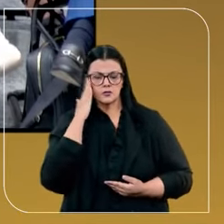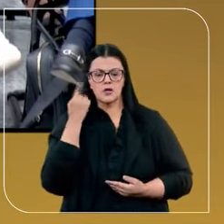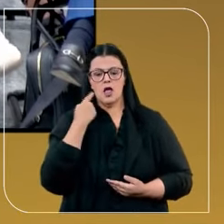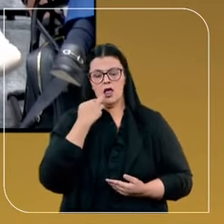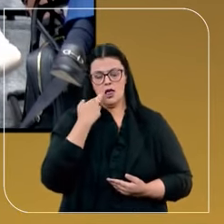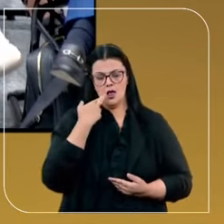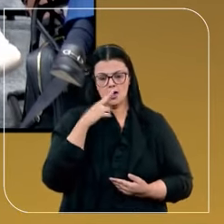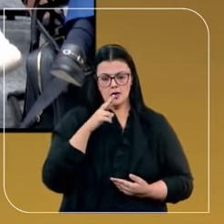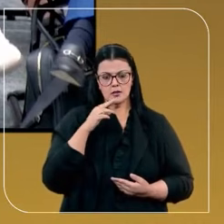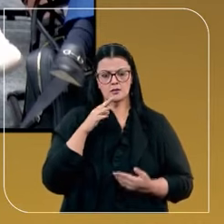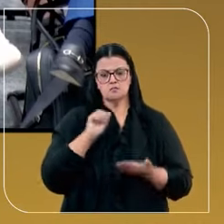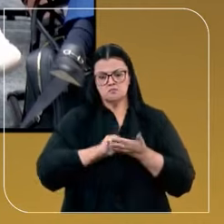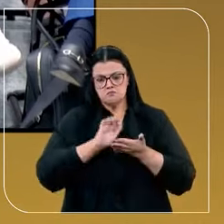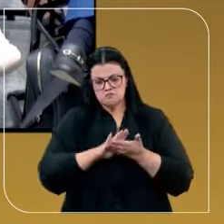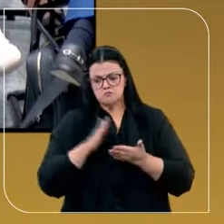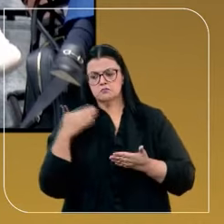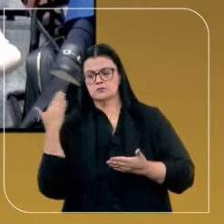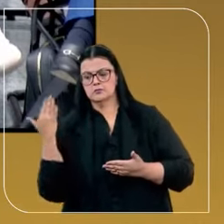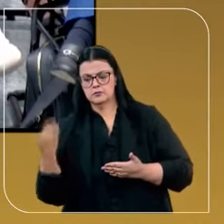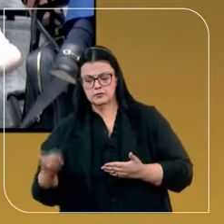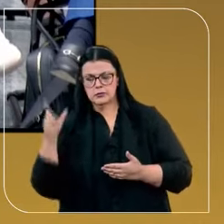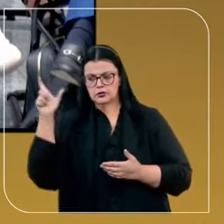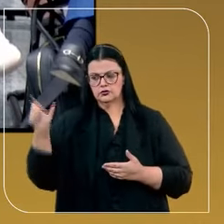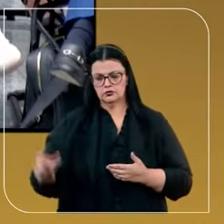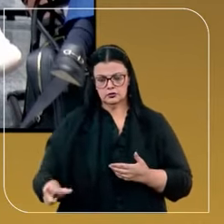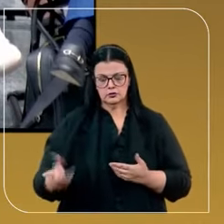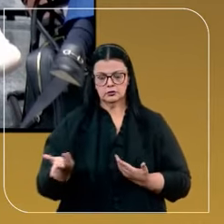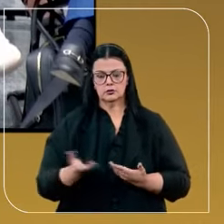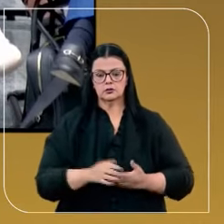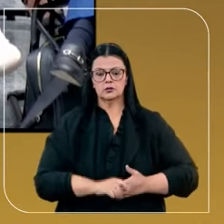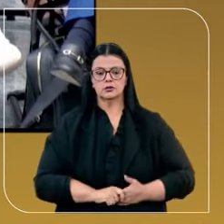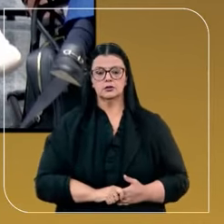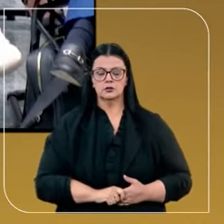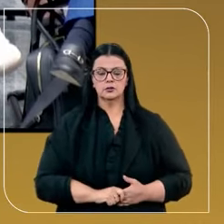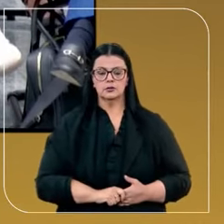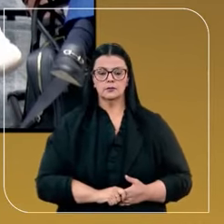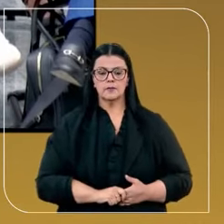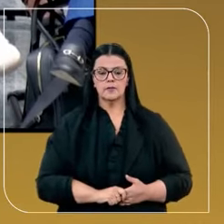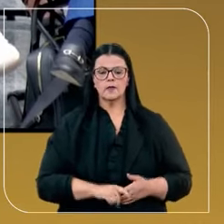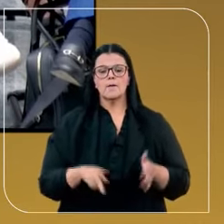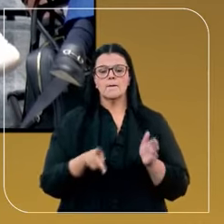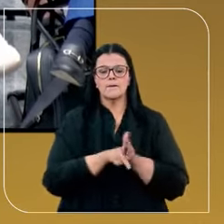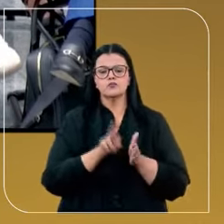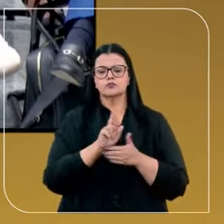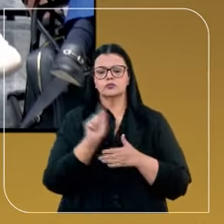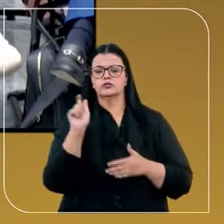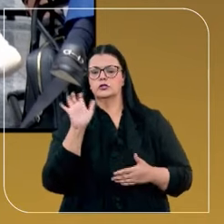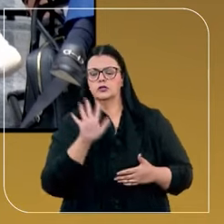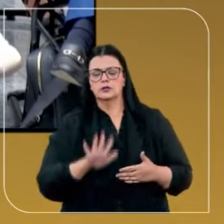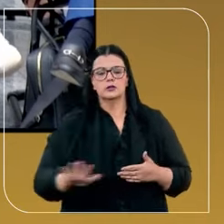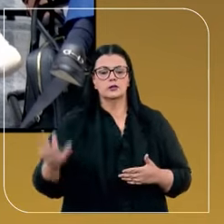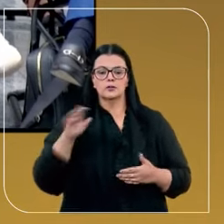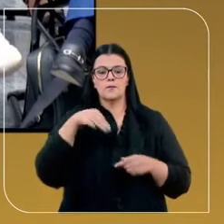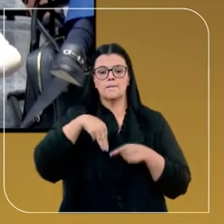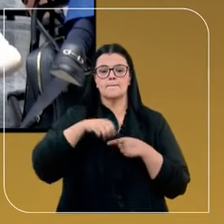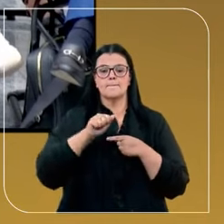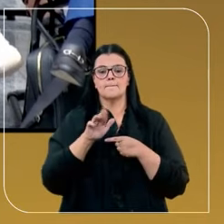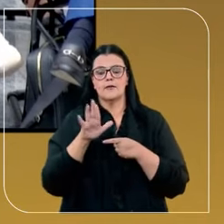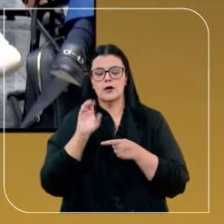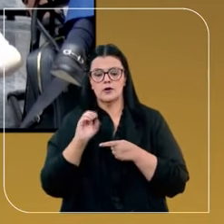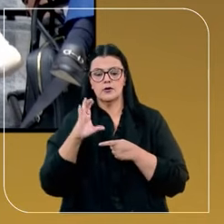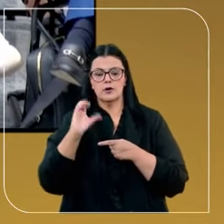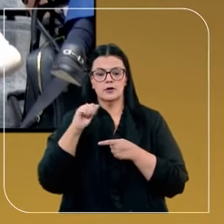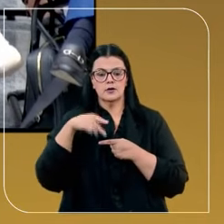ele, se existirem. O Corregedor Nacional de Justiça, ministro Mauro Campbell